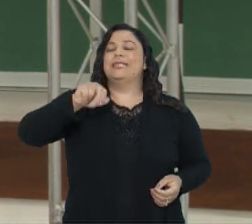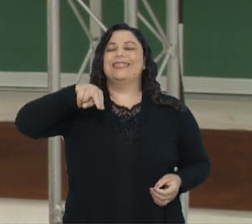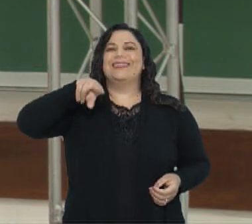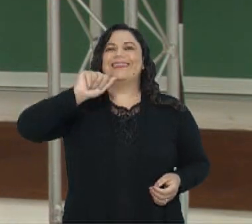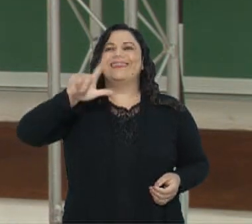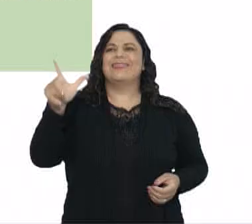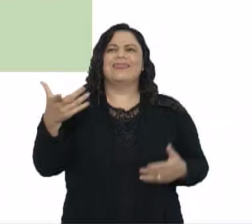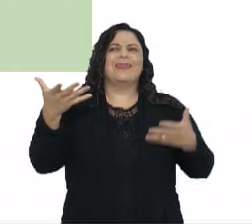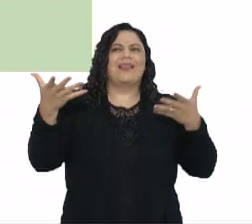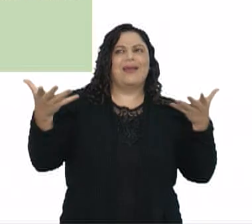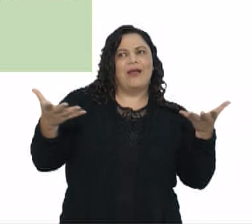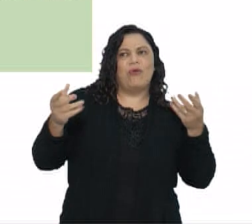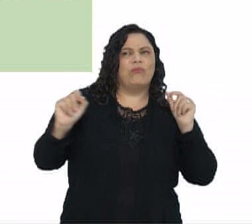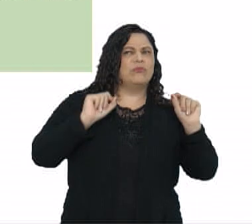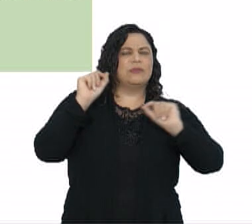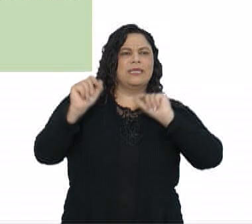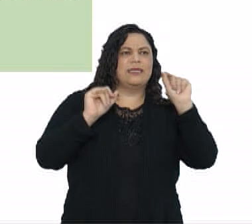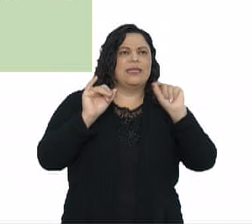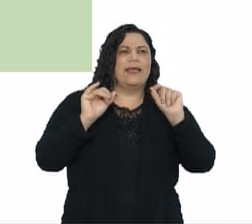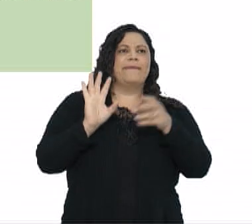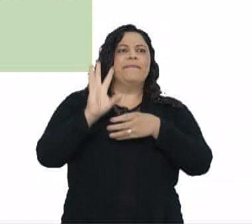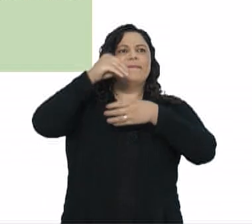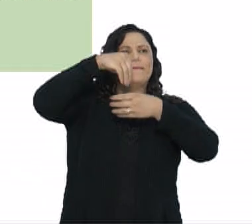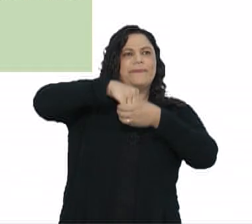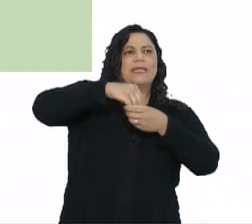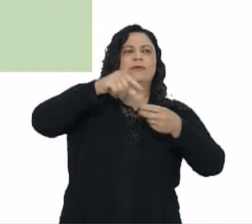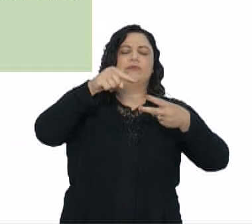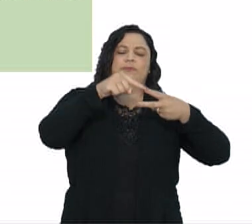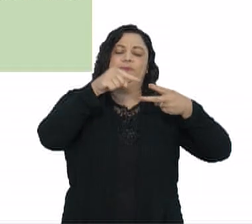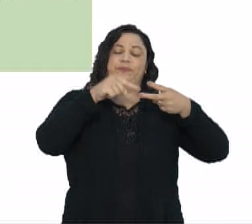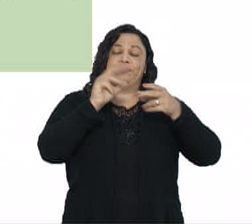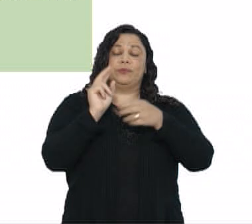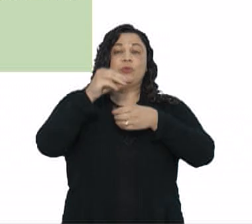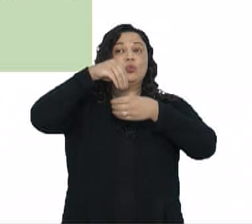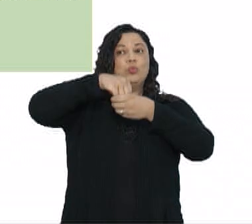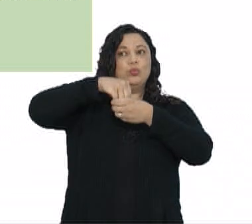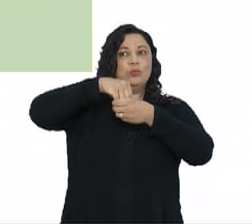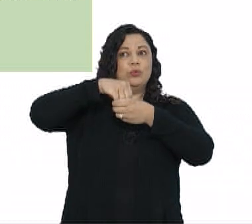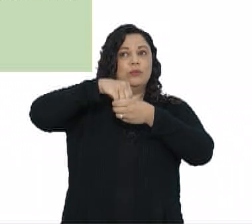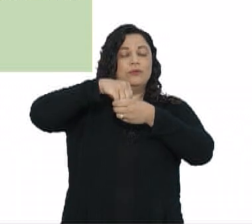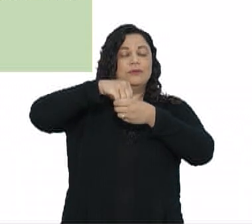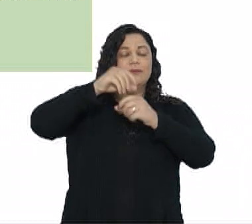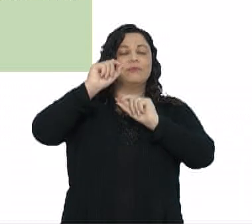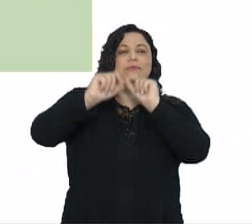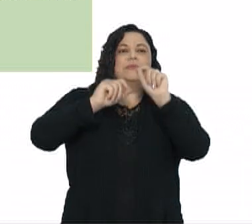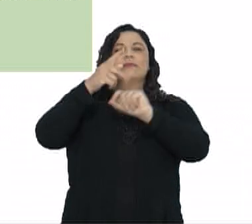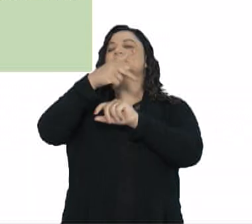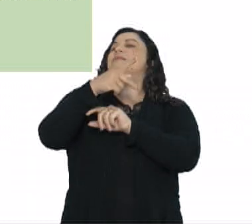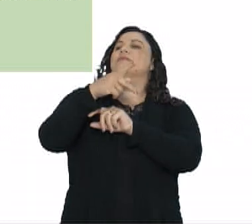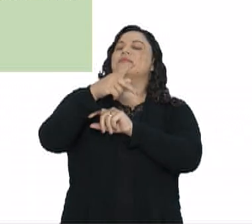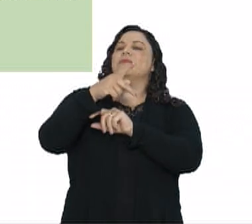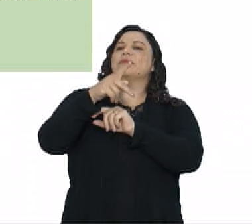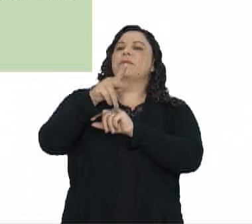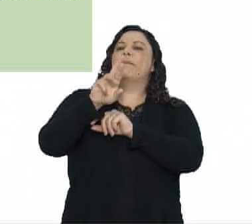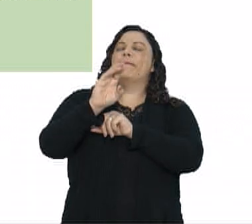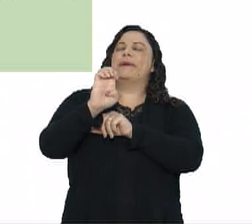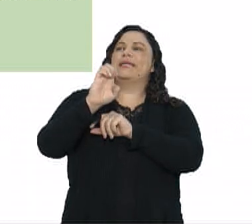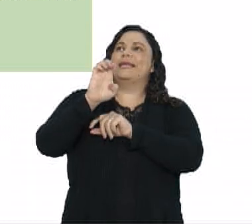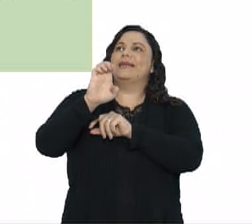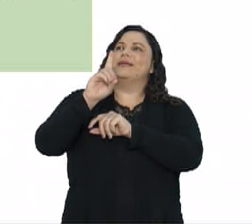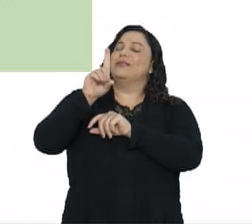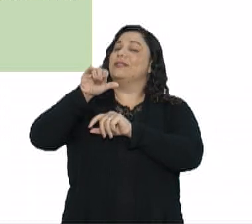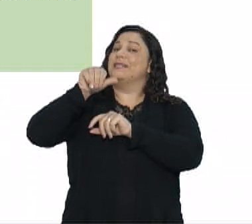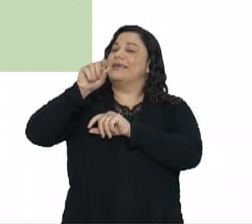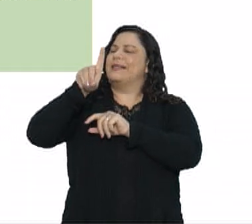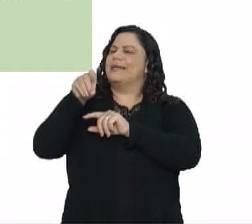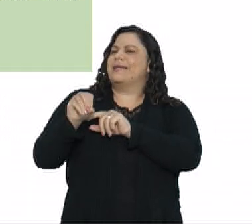Ok? Então lá, o predicado verbo nominal possui dois núcleos, um verbo significativo que indica uma ação do sujeito e um nome